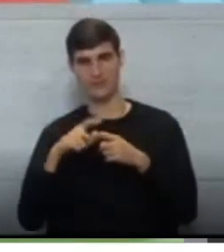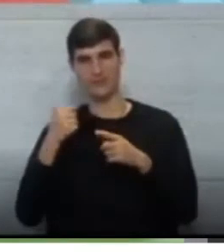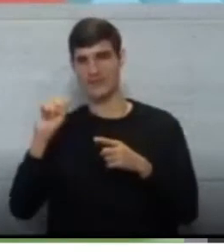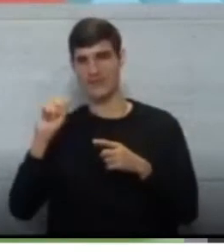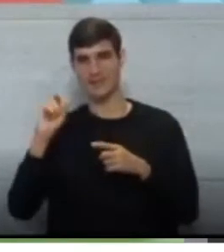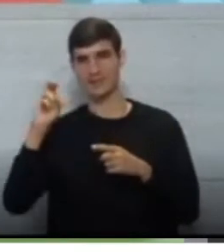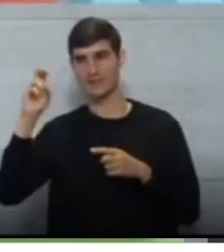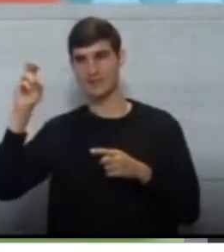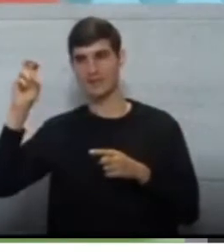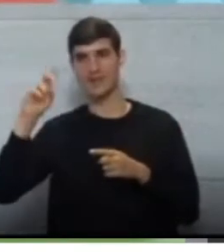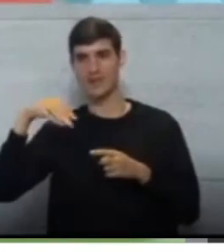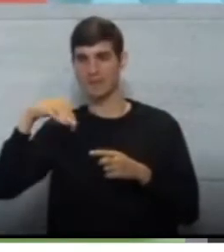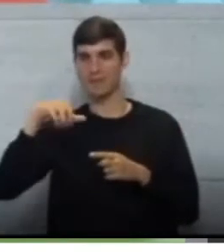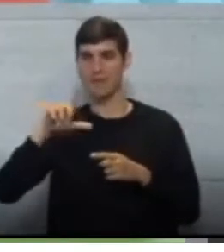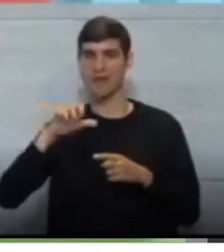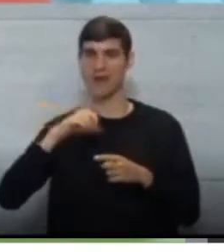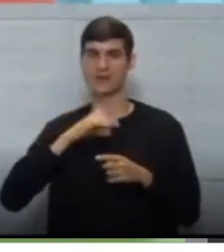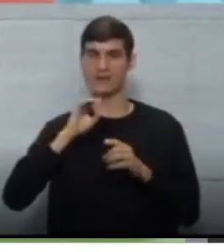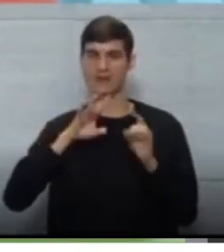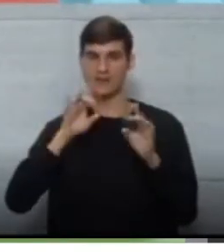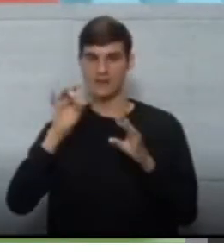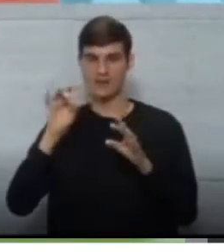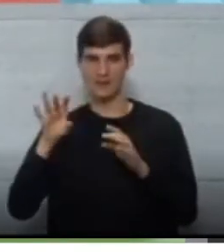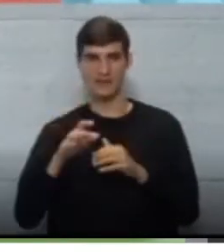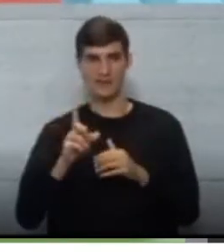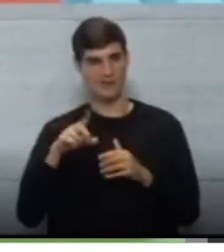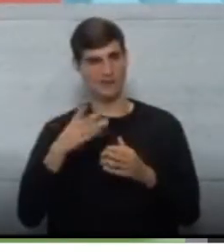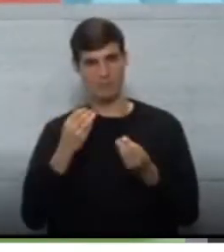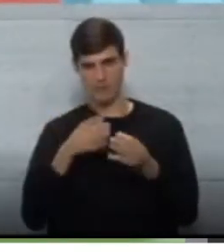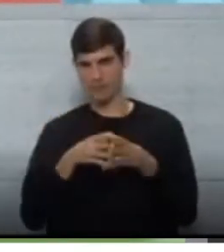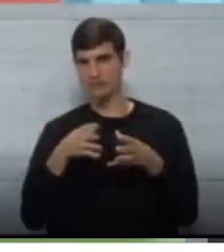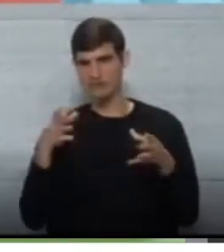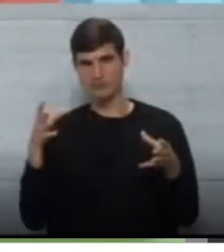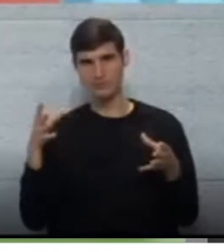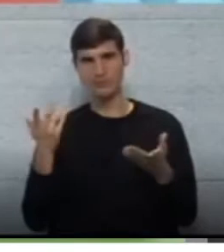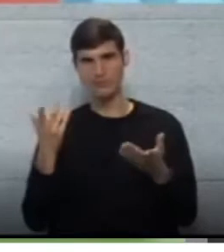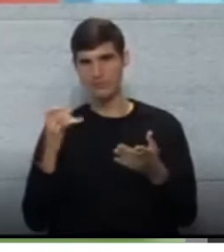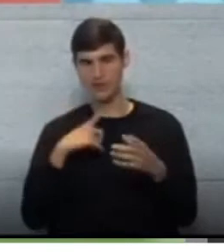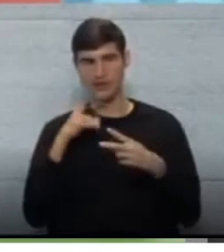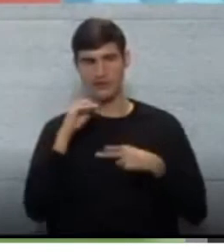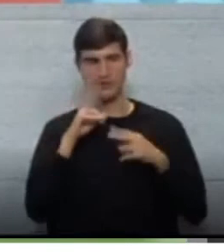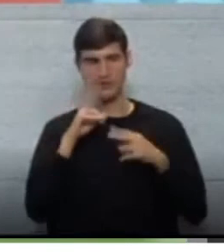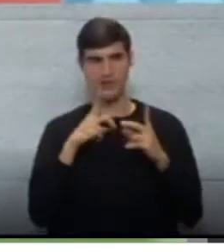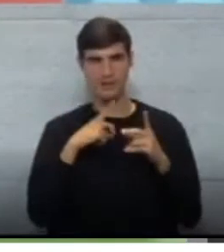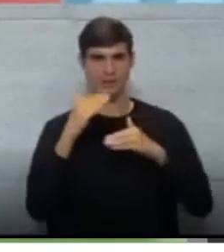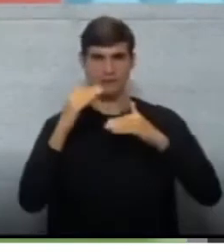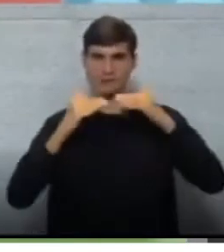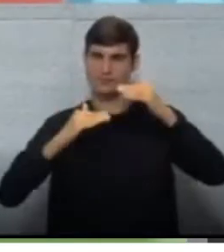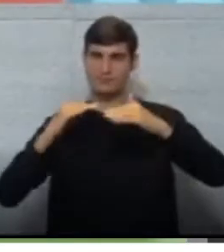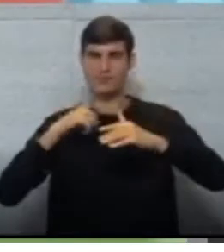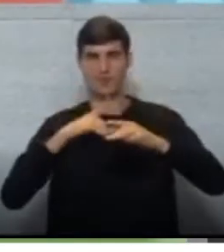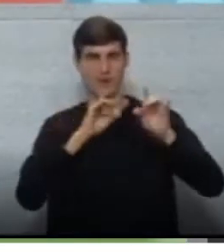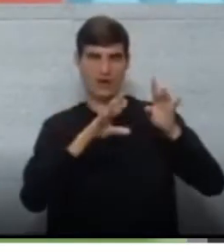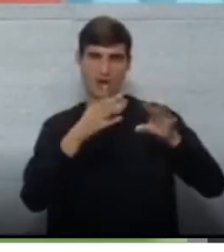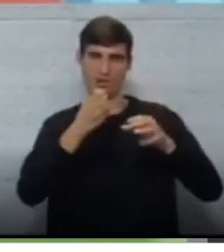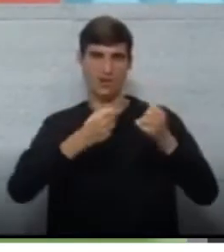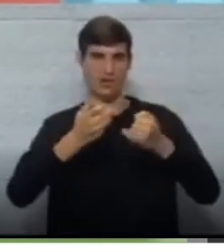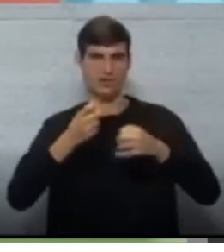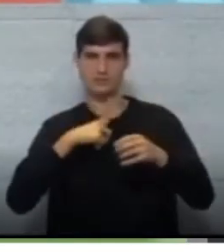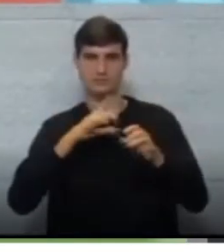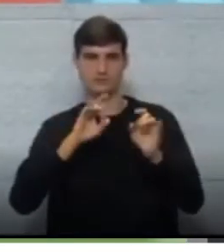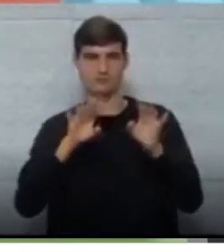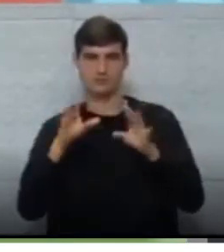bactérias por ml naquela amostra inicial. Então, quantidade bem maior, elevada, e é claro que isso vai variar de amostra para